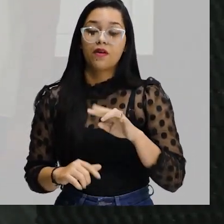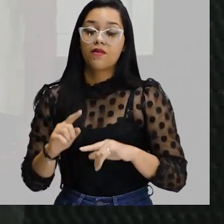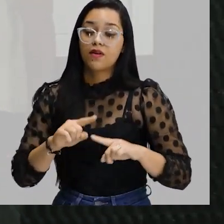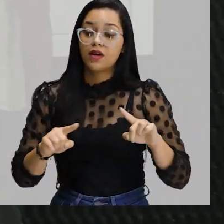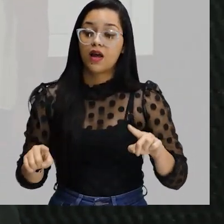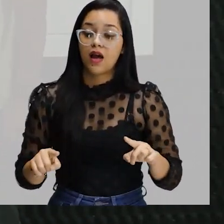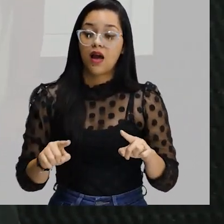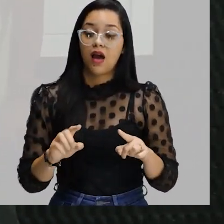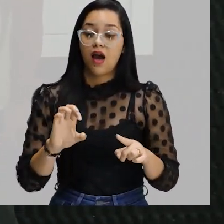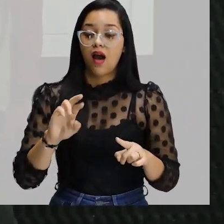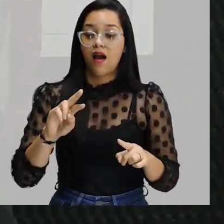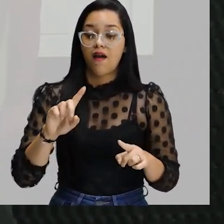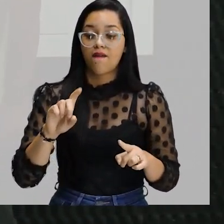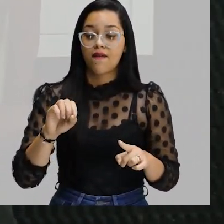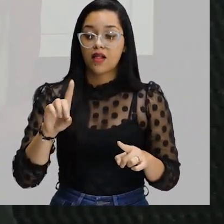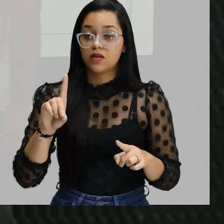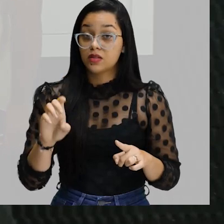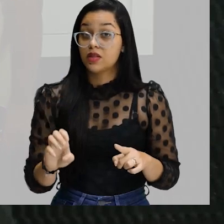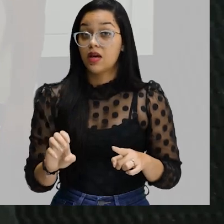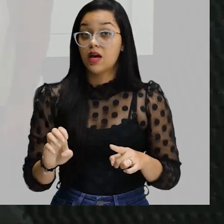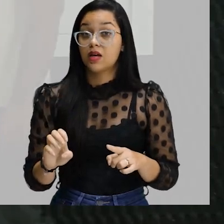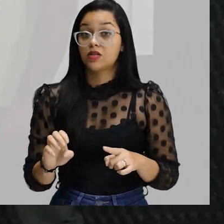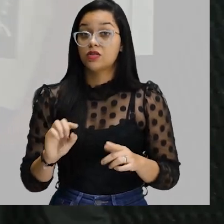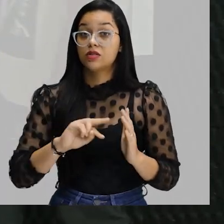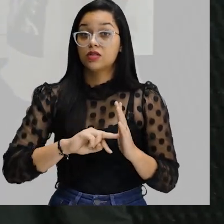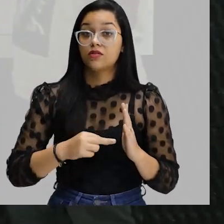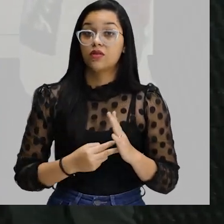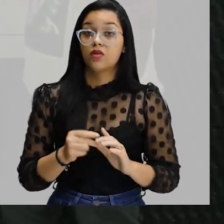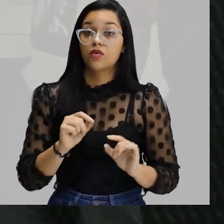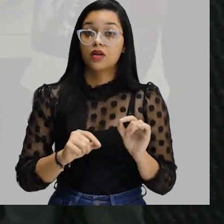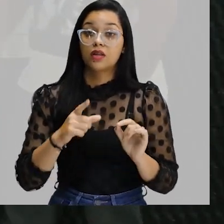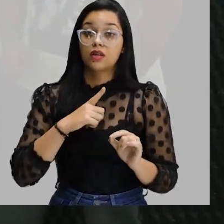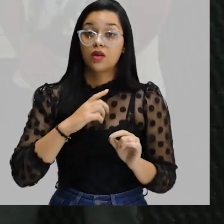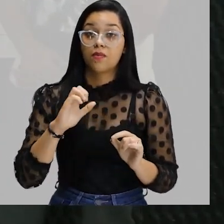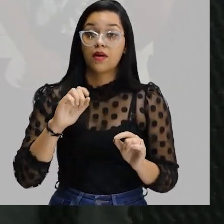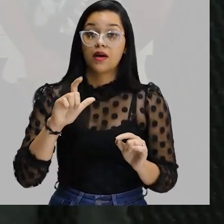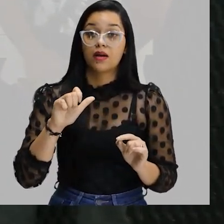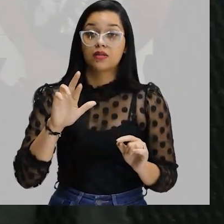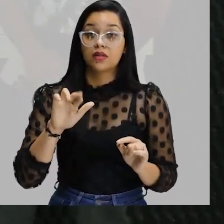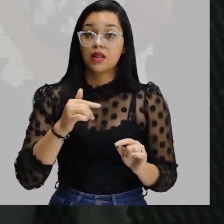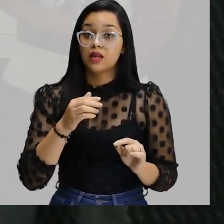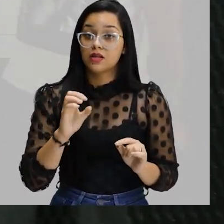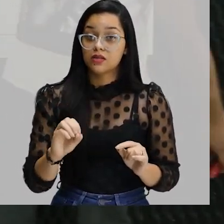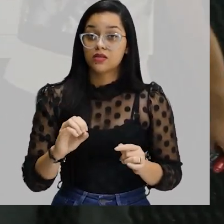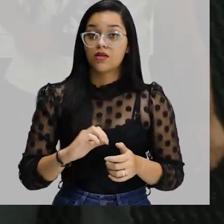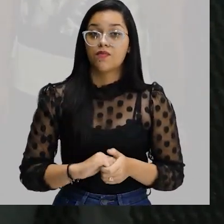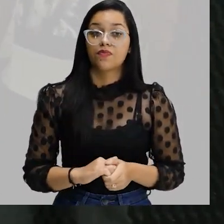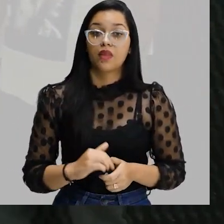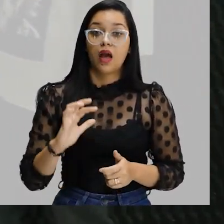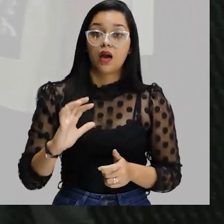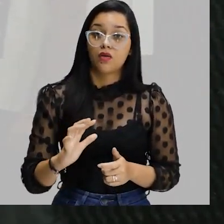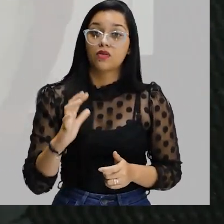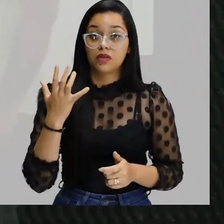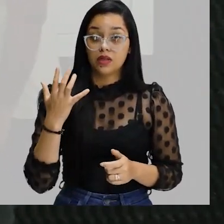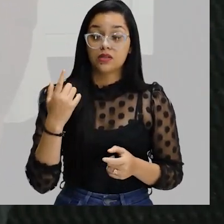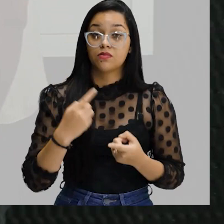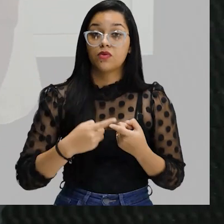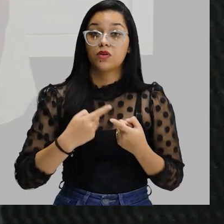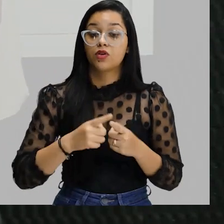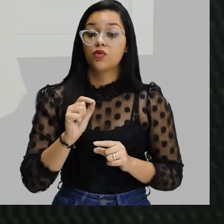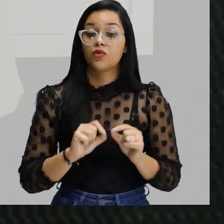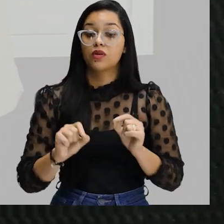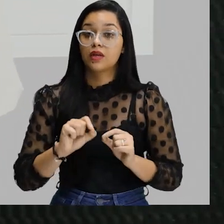a sua velocidade, certo? Ou seja, vai agir sobre ele uma aceleração. Isso acontece graças ao